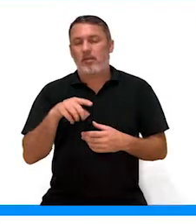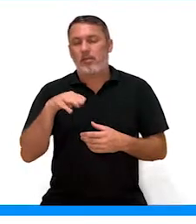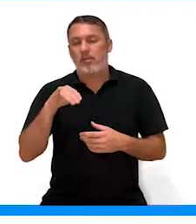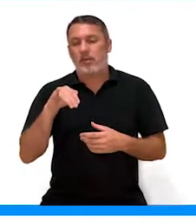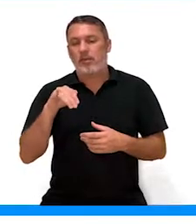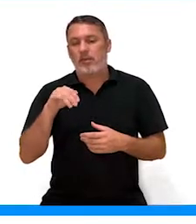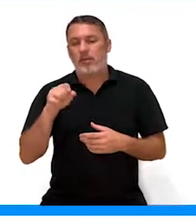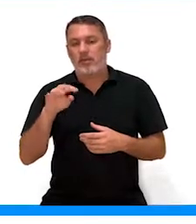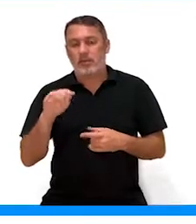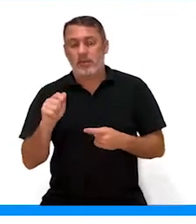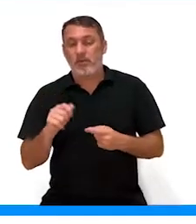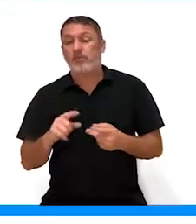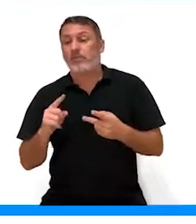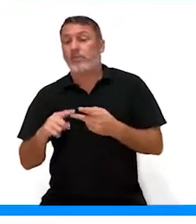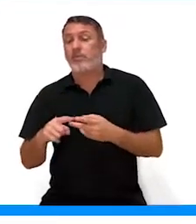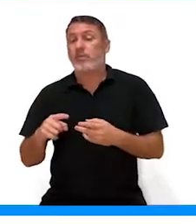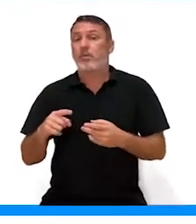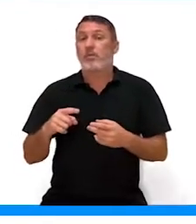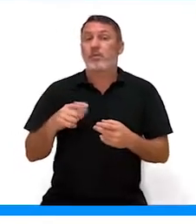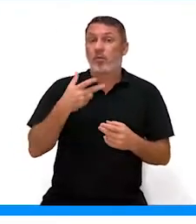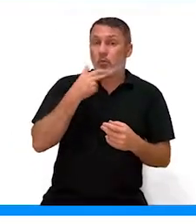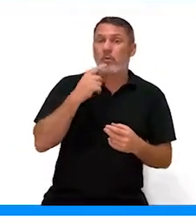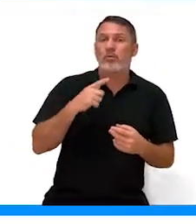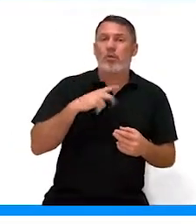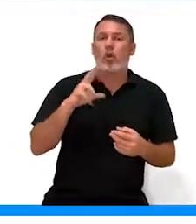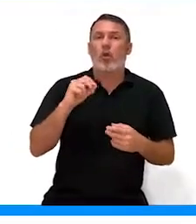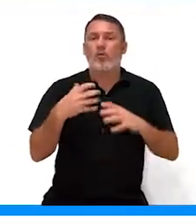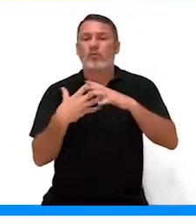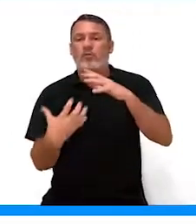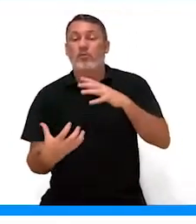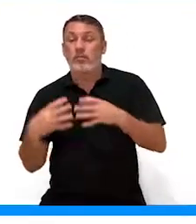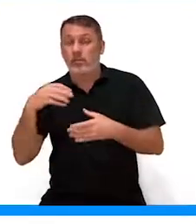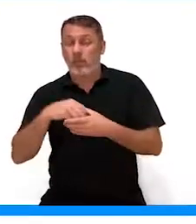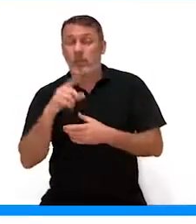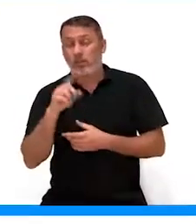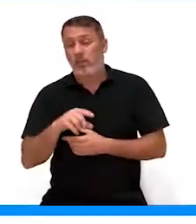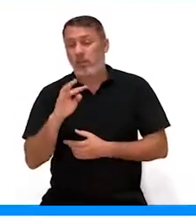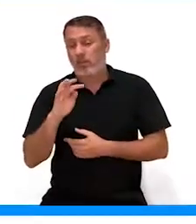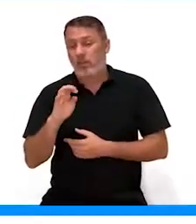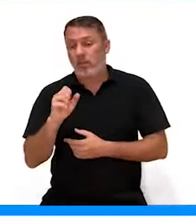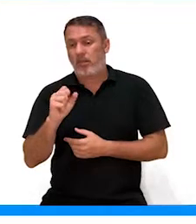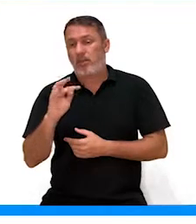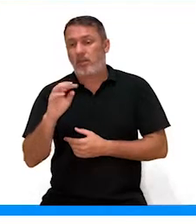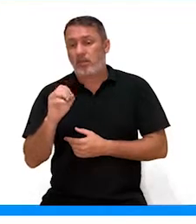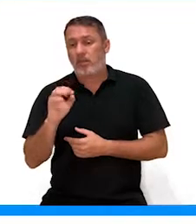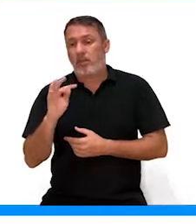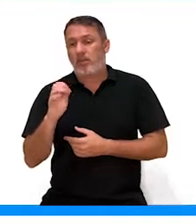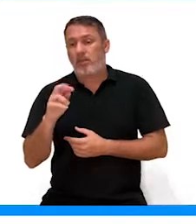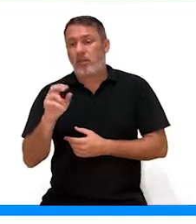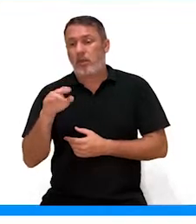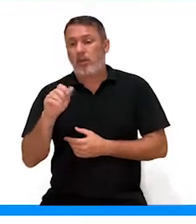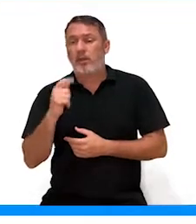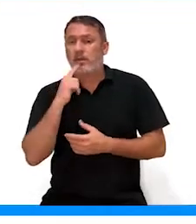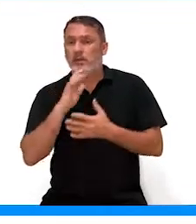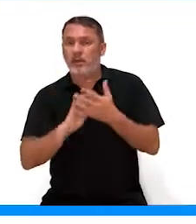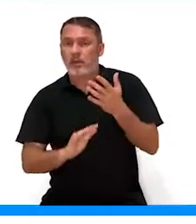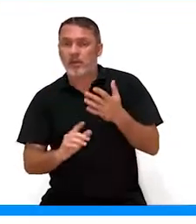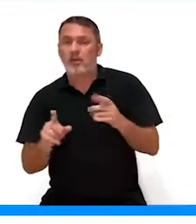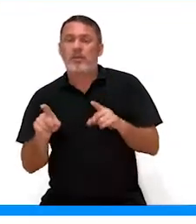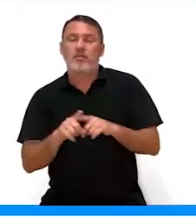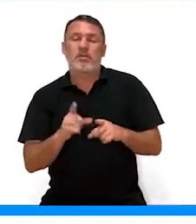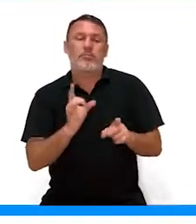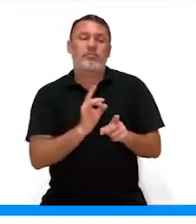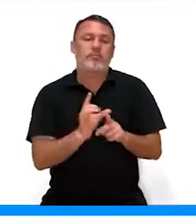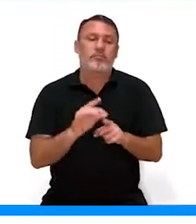glicemia. Então, é uma glândula mista. Os homens têm testículos. Testículo produz testosterona no sangue